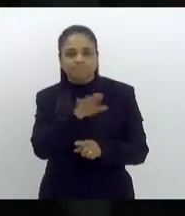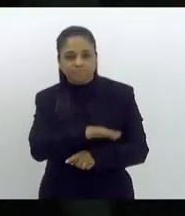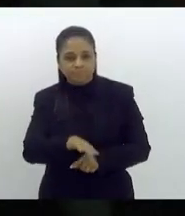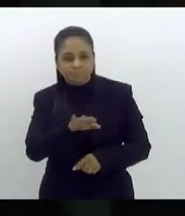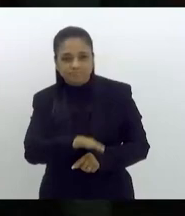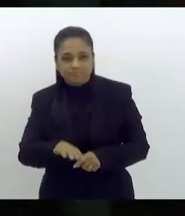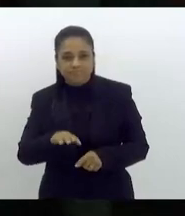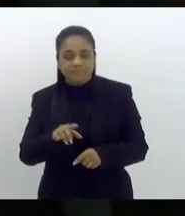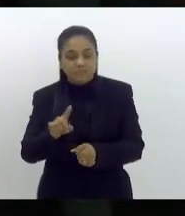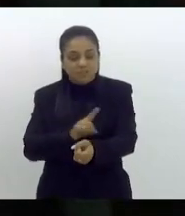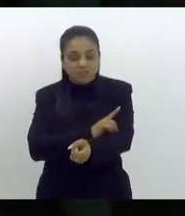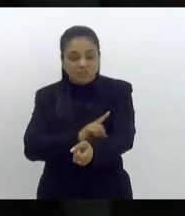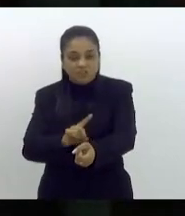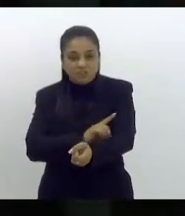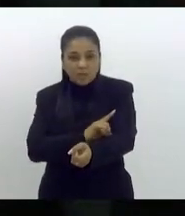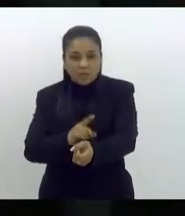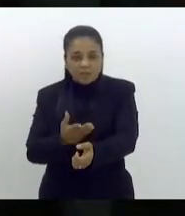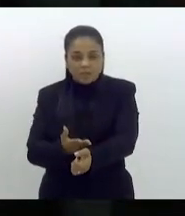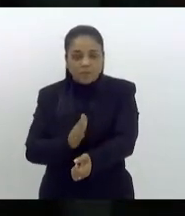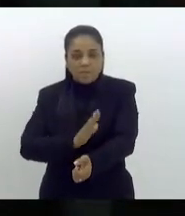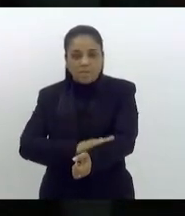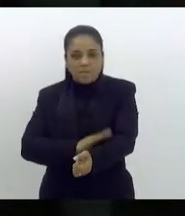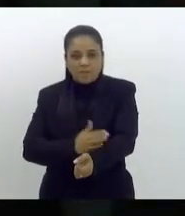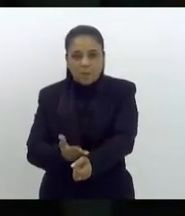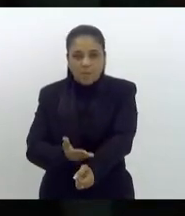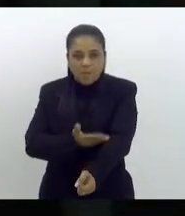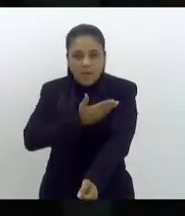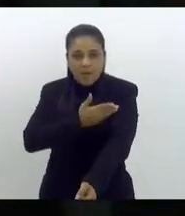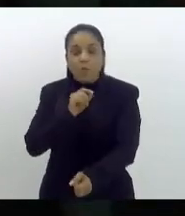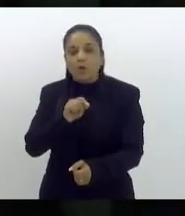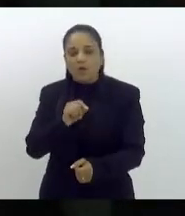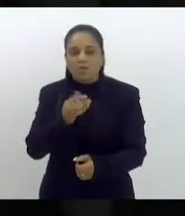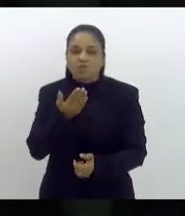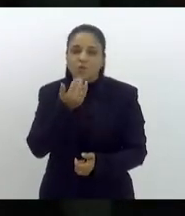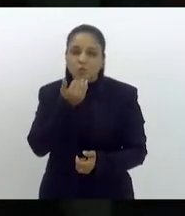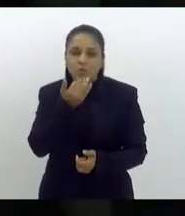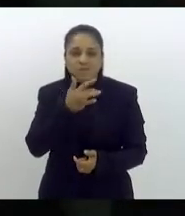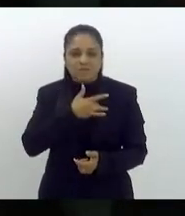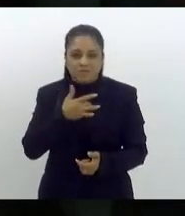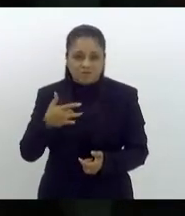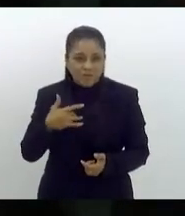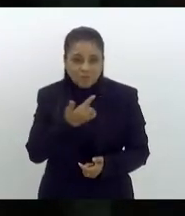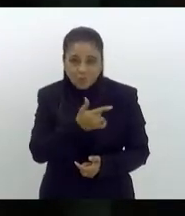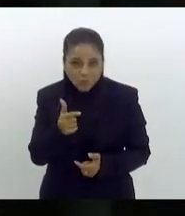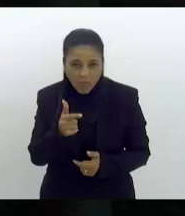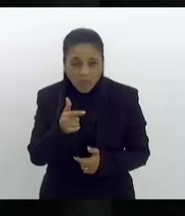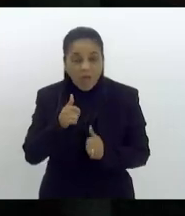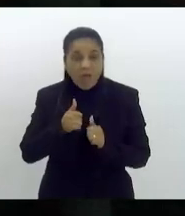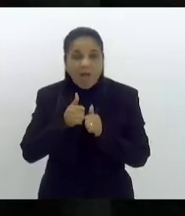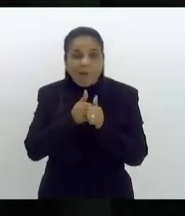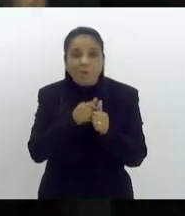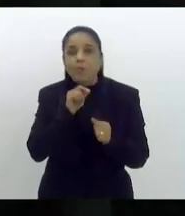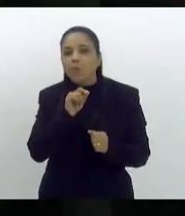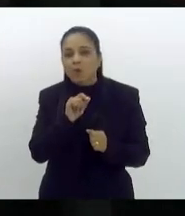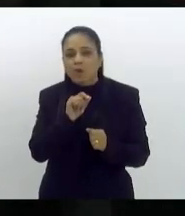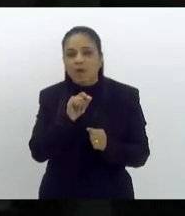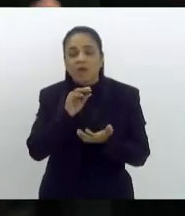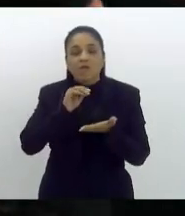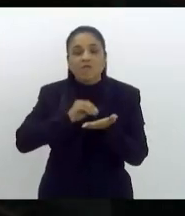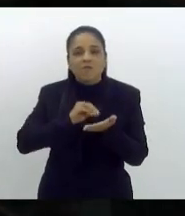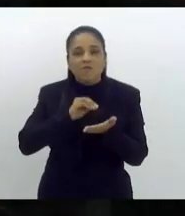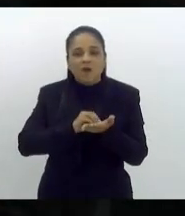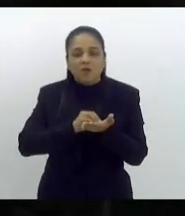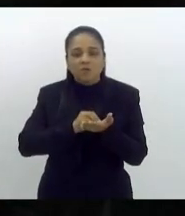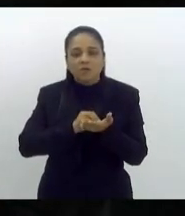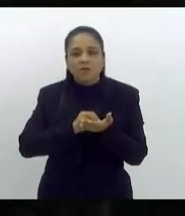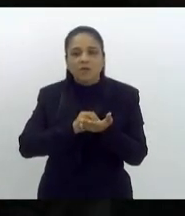a falta de alimentação saudável acompanhada da falta da prática